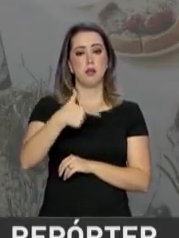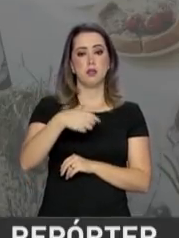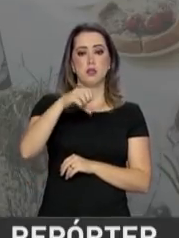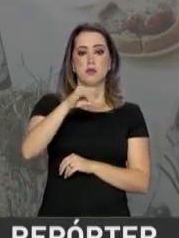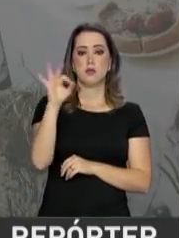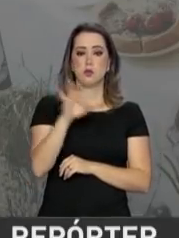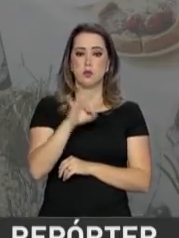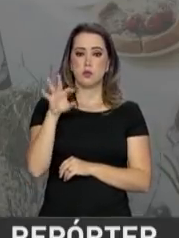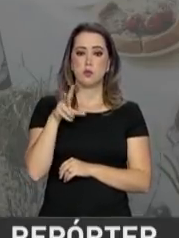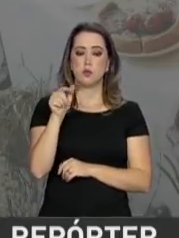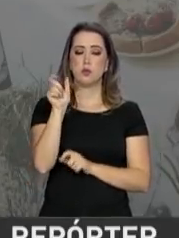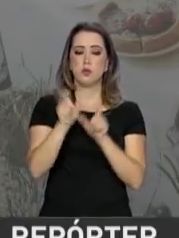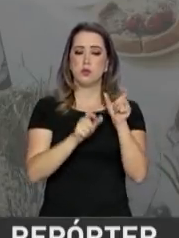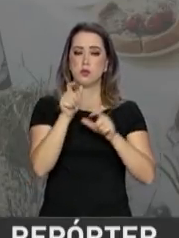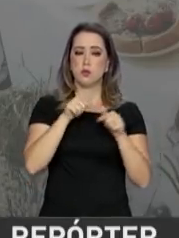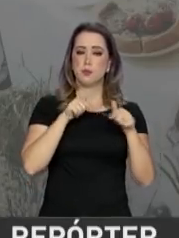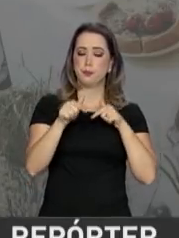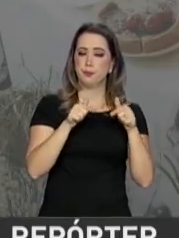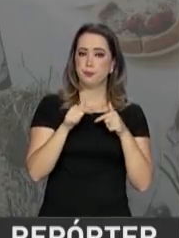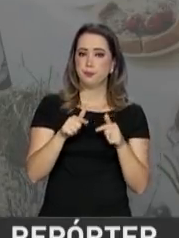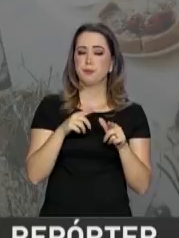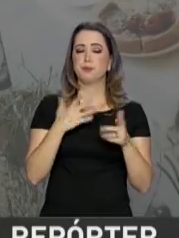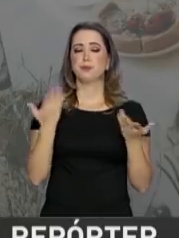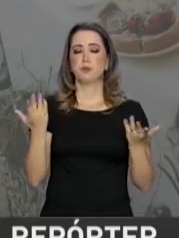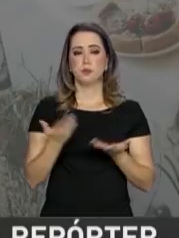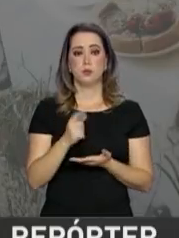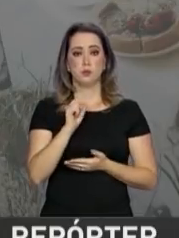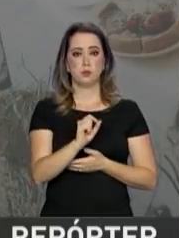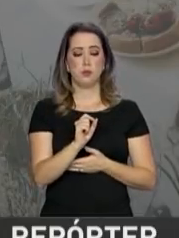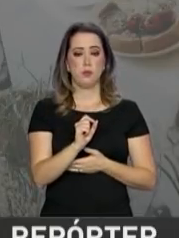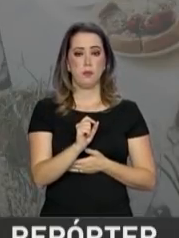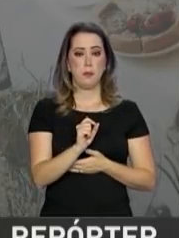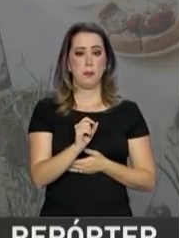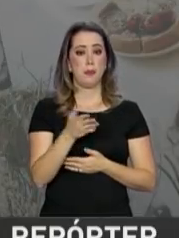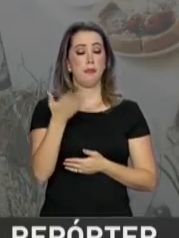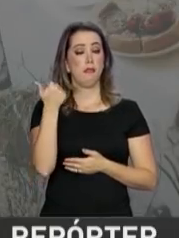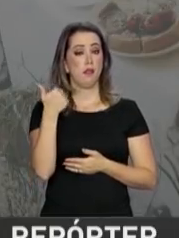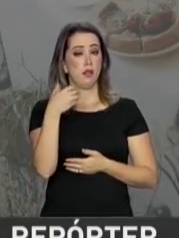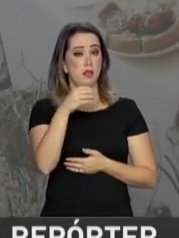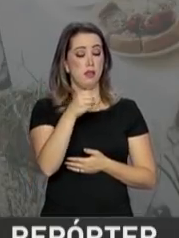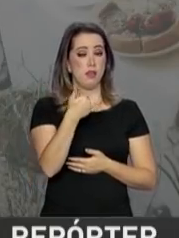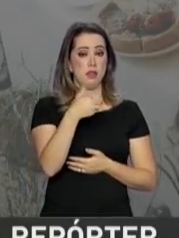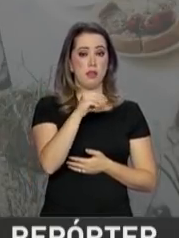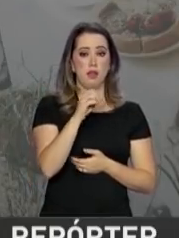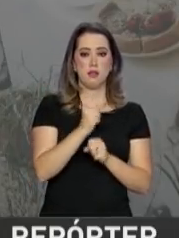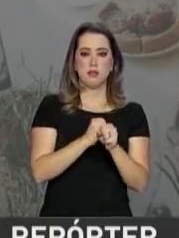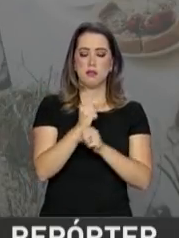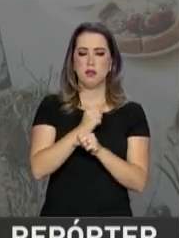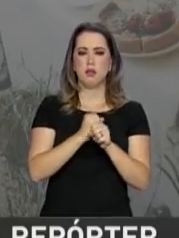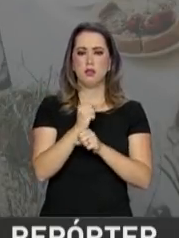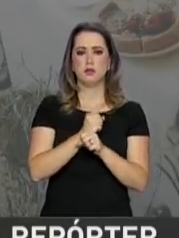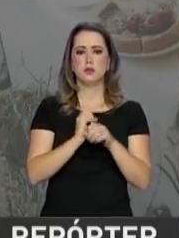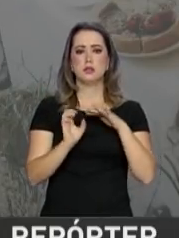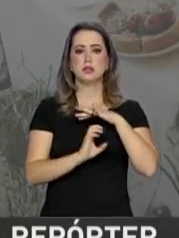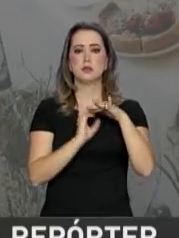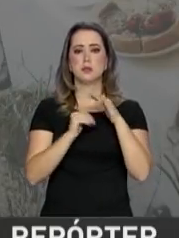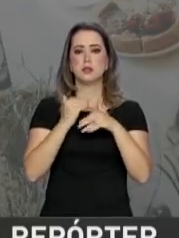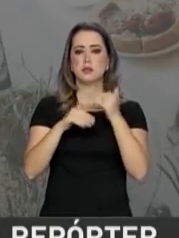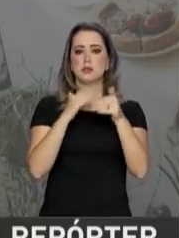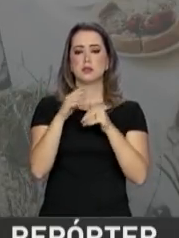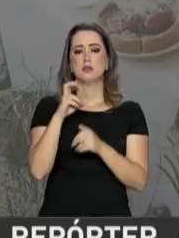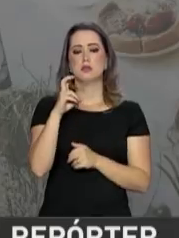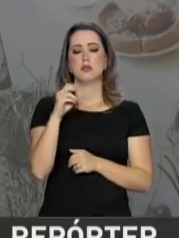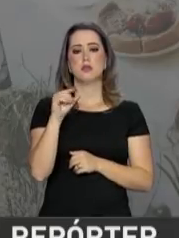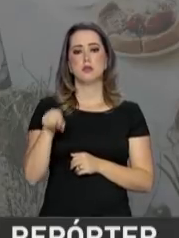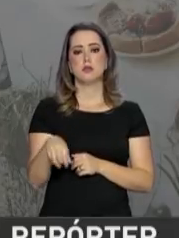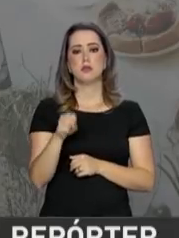do total de trabalhadores da iniciativa privada nos últimos dez anos o número de micro empresas cresceu